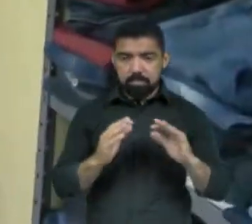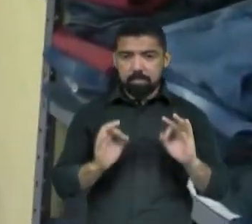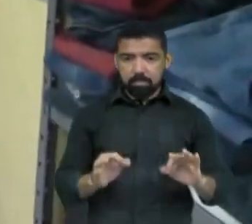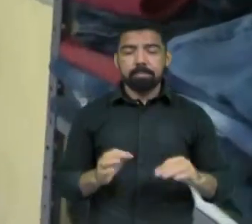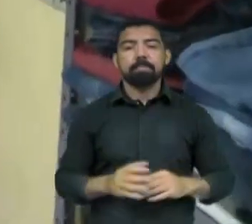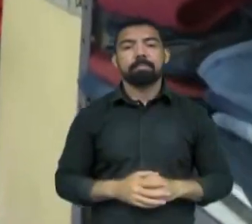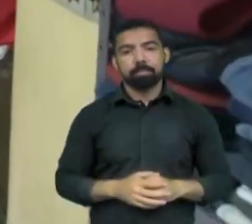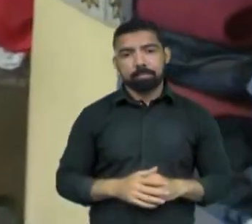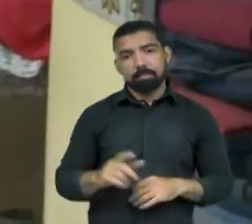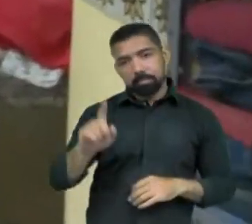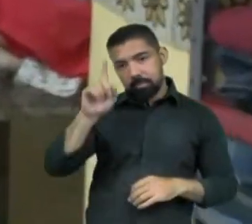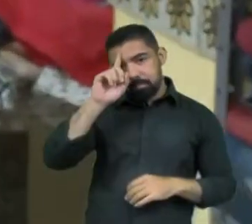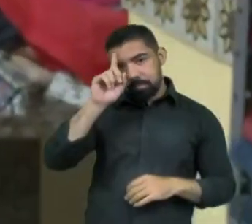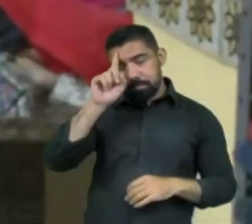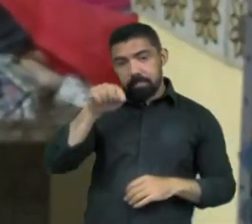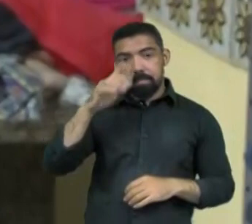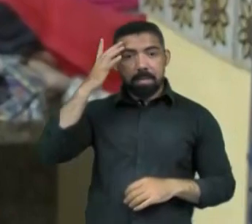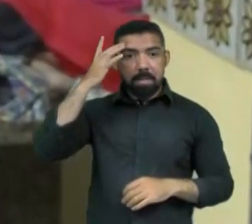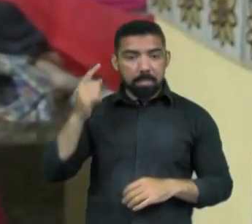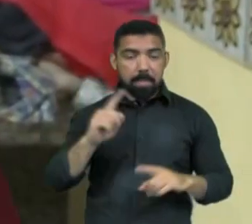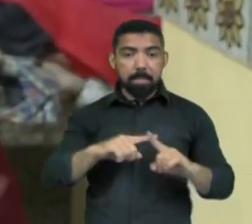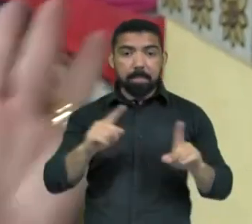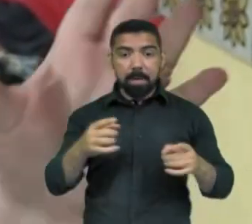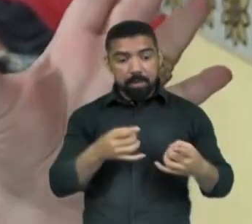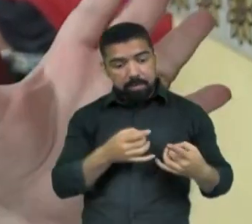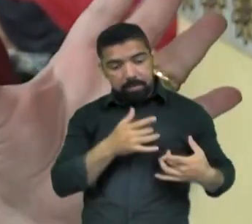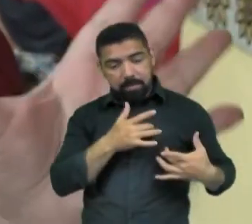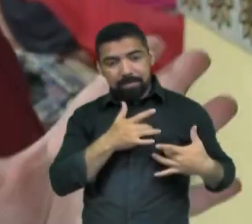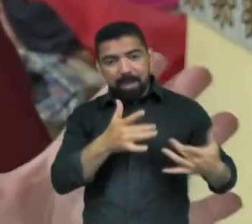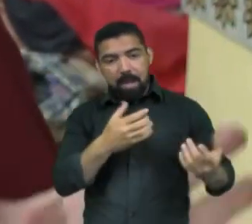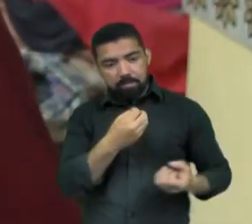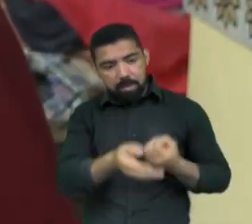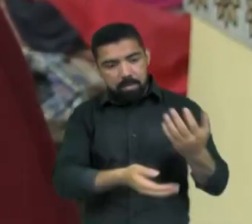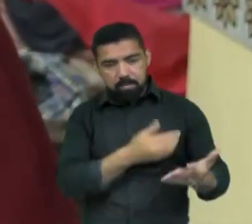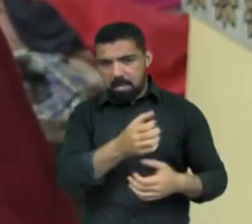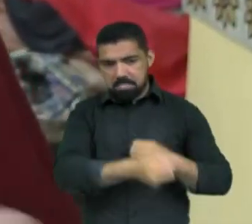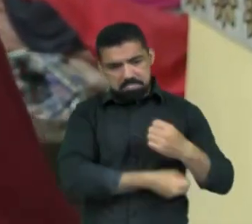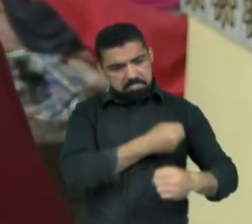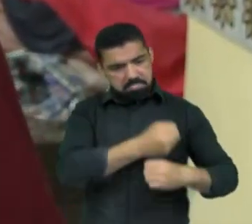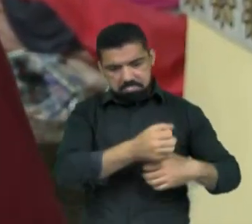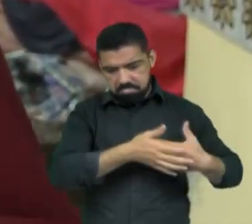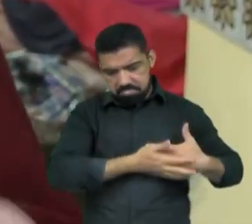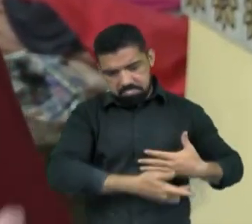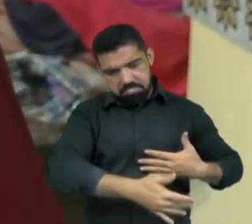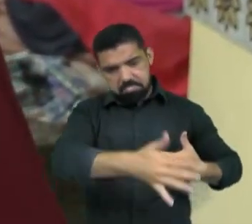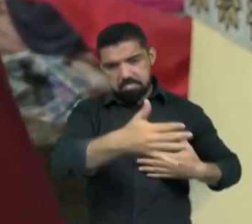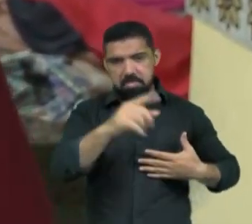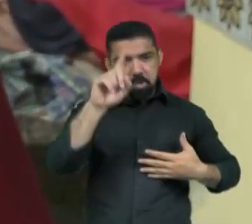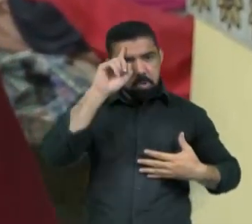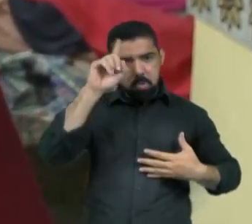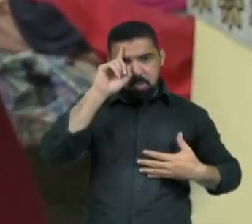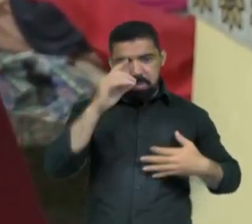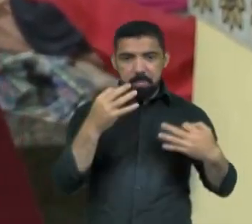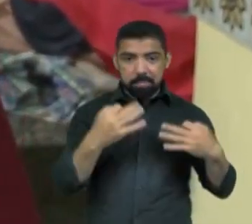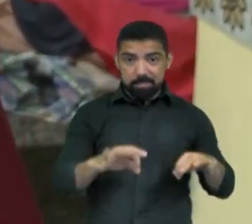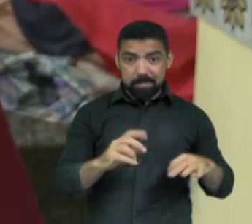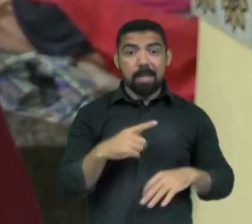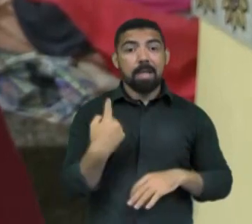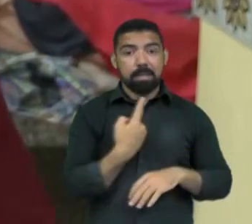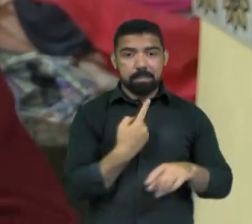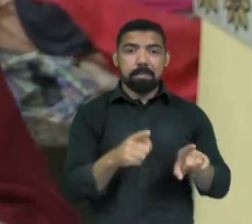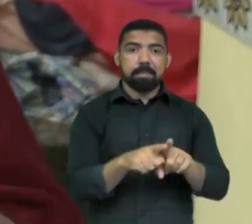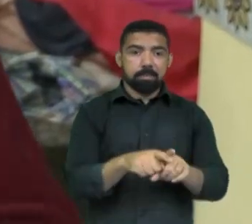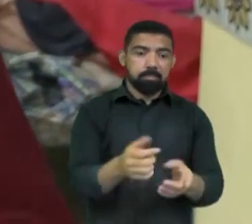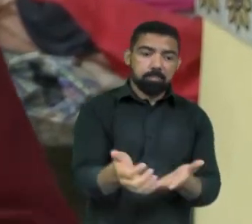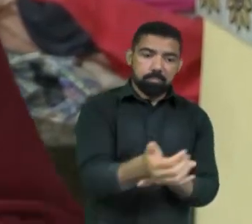Dia do Desapego é amanhã, mas as doações acontecem ao longo do ano. Todo dia é dia de doar e a gente também coleta essas